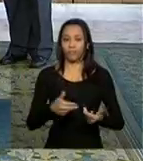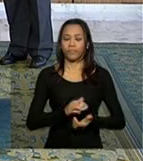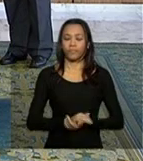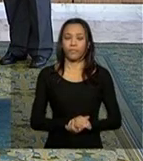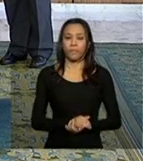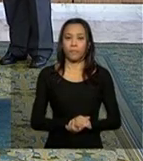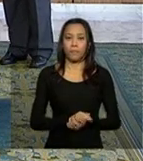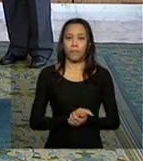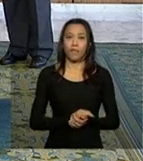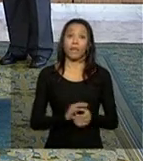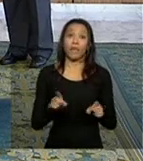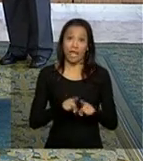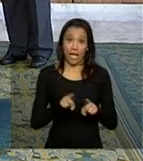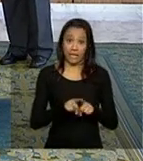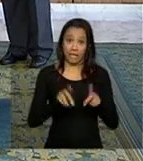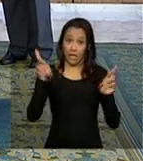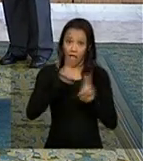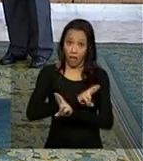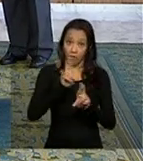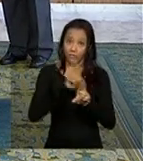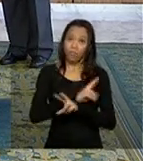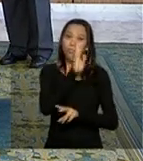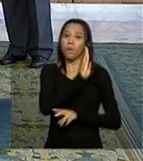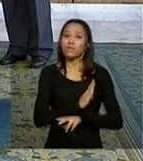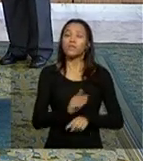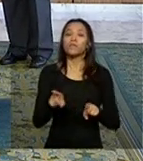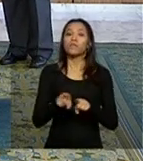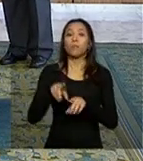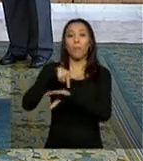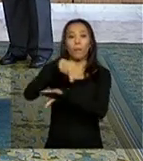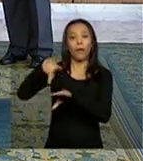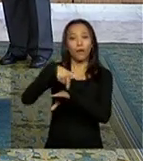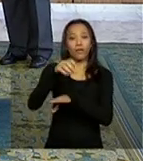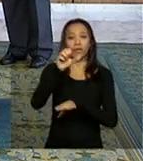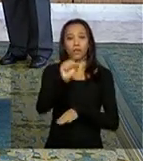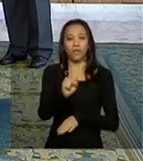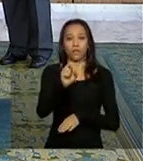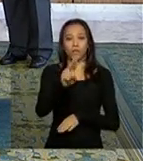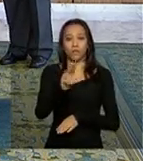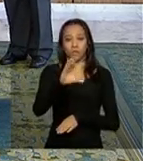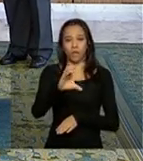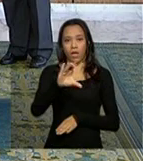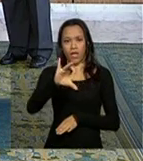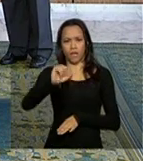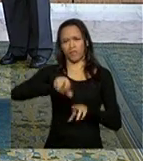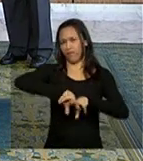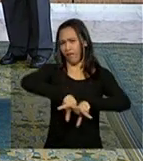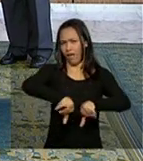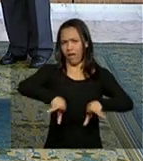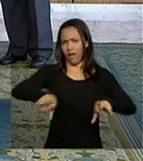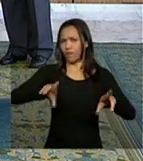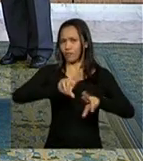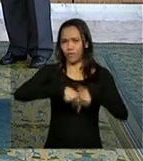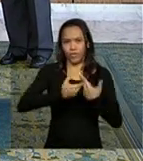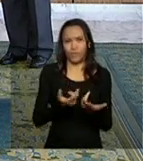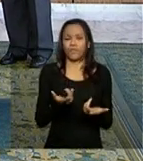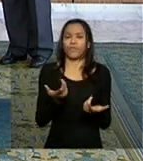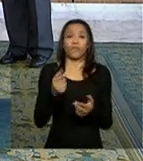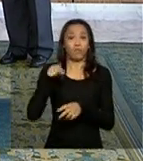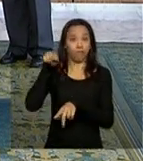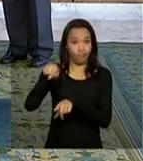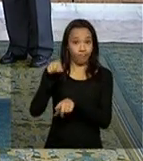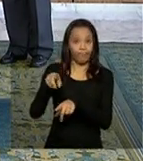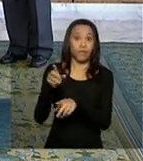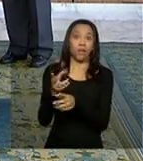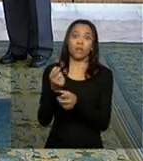O dinamismo das relações entre Brasil e Suécia é vinculado a diversos fatores, entre eles o fato de a Suécia ser o maior